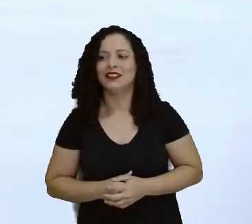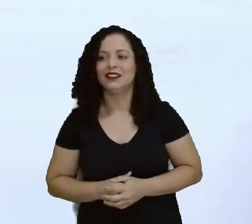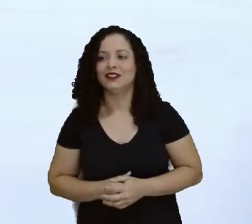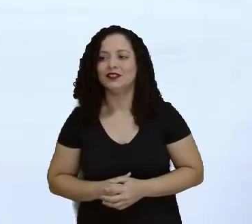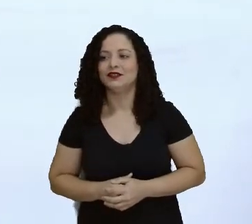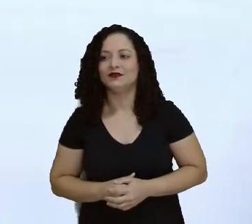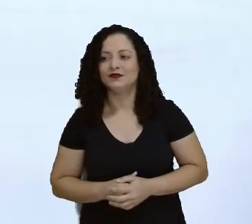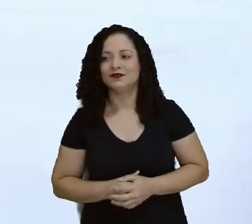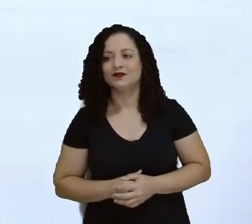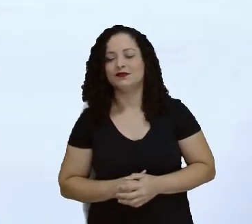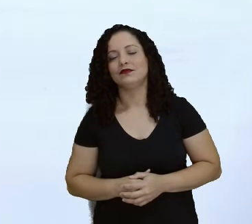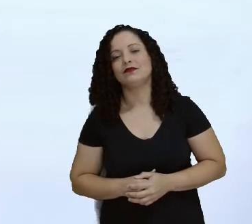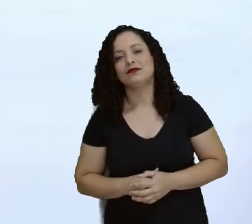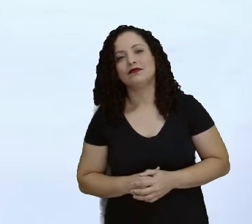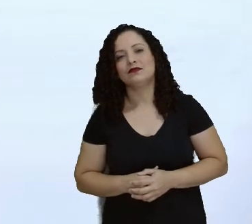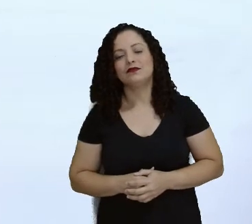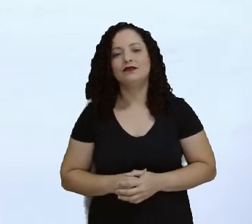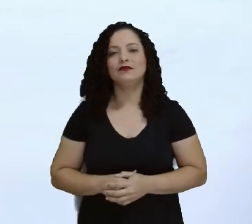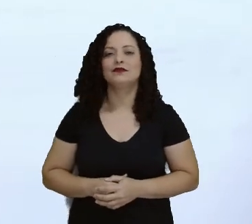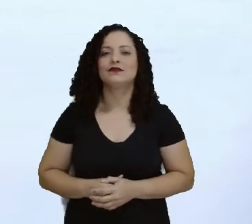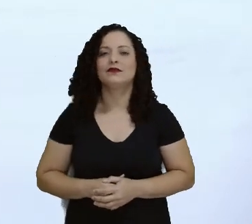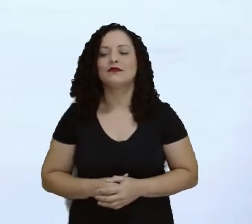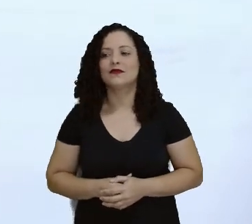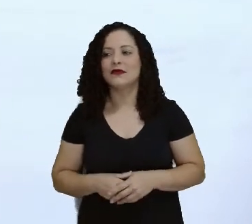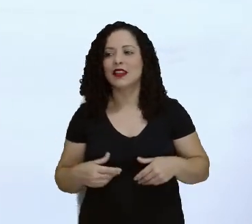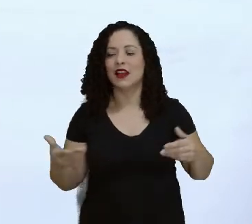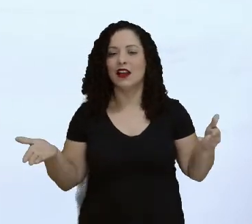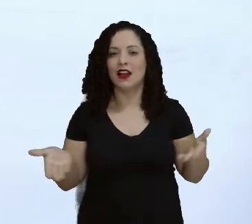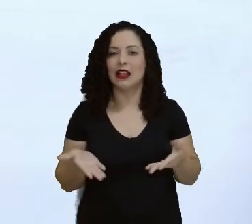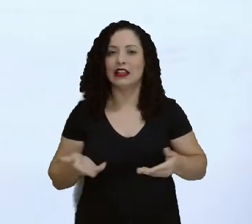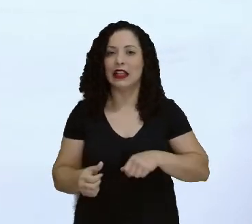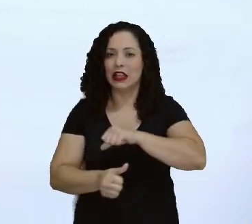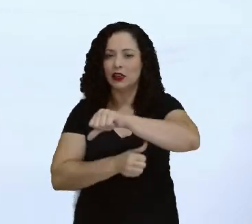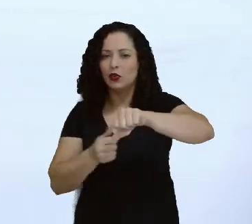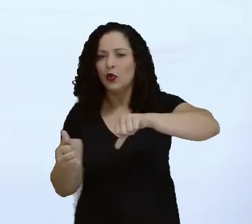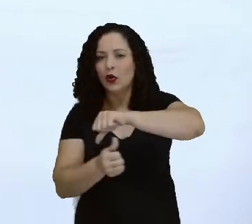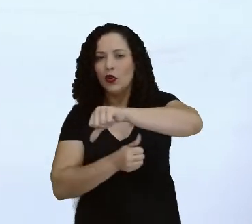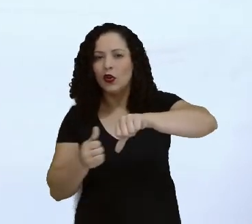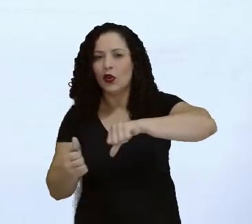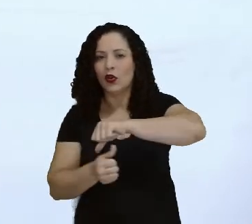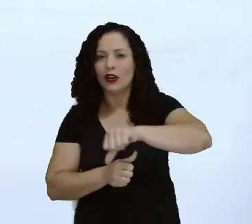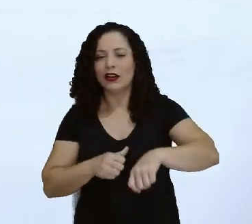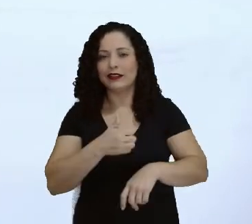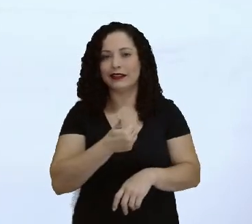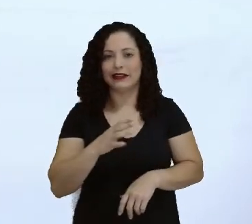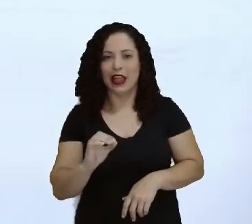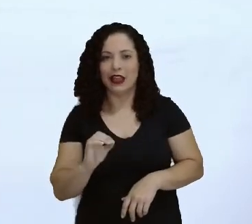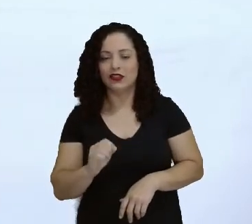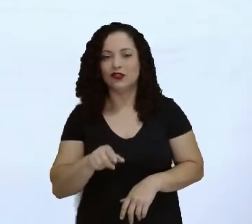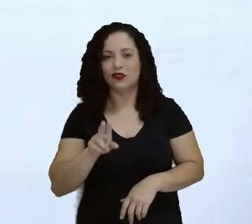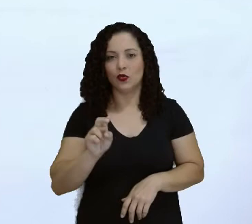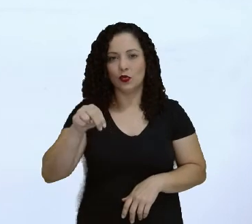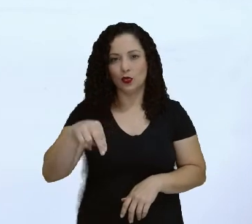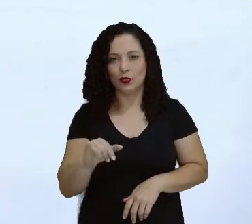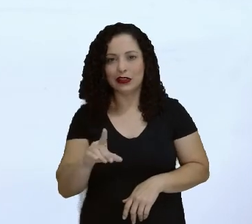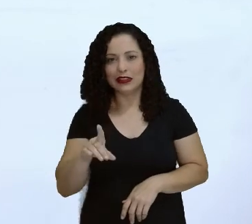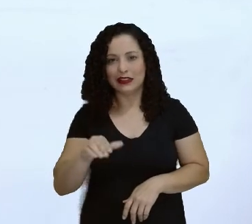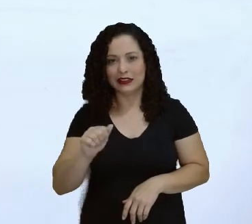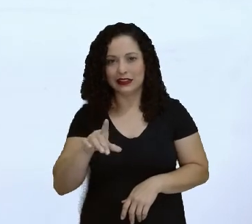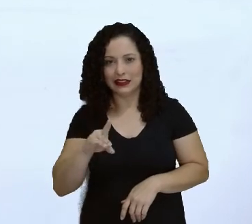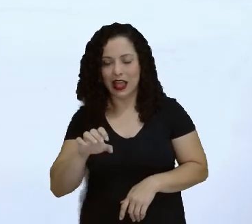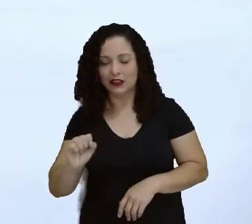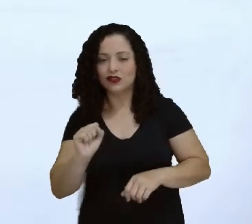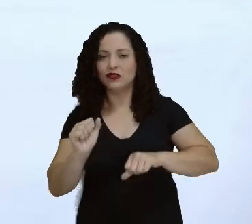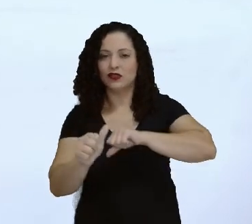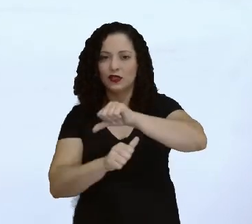né? Porque o sistema de numeração decimal é assim, a gente trabalha com a troca. Cada 10 unidades troca por uma dezena. Então, eu